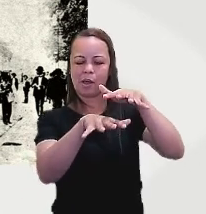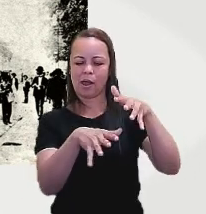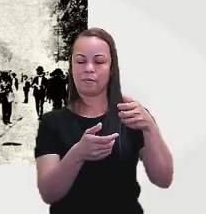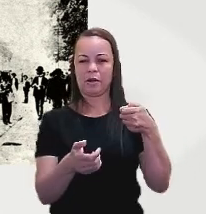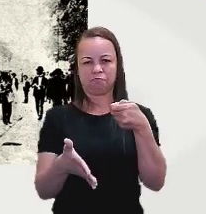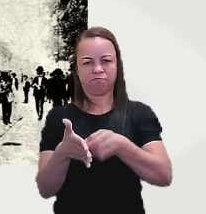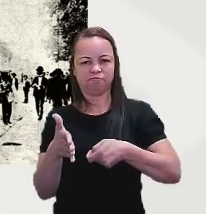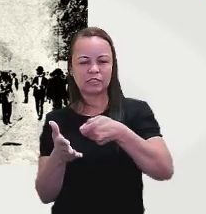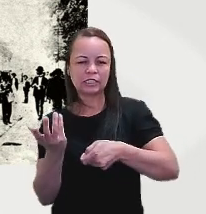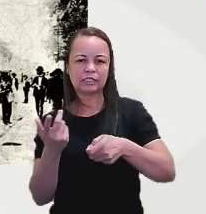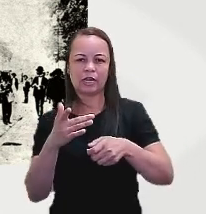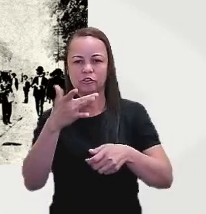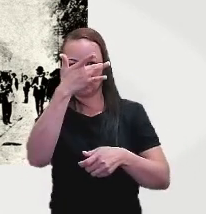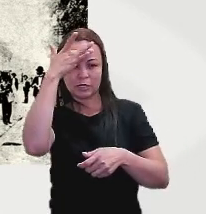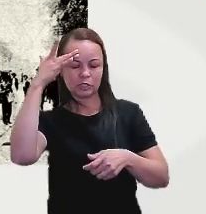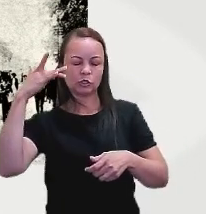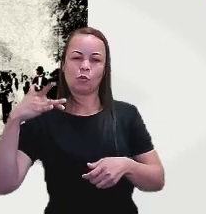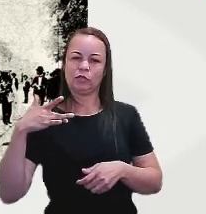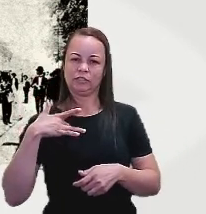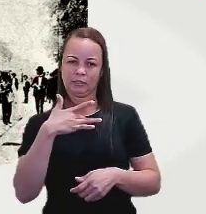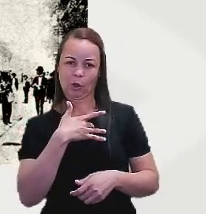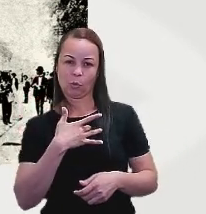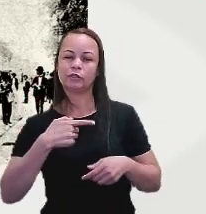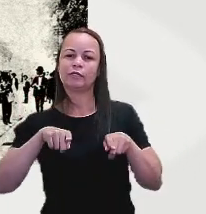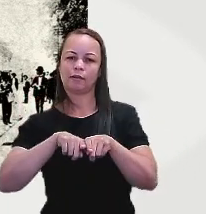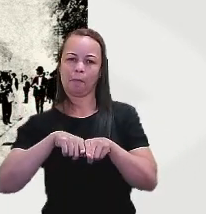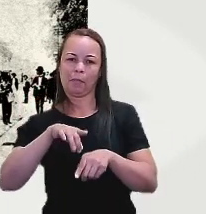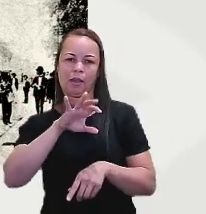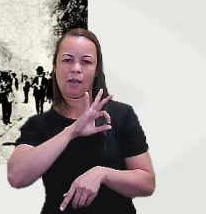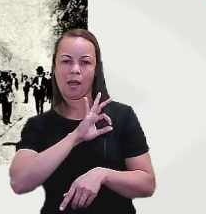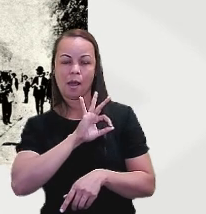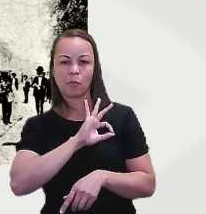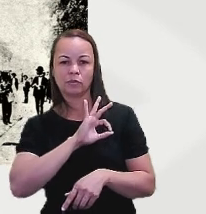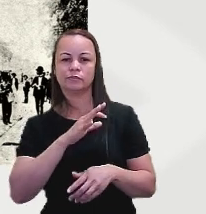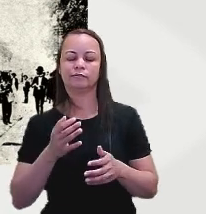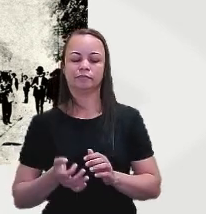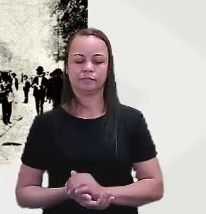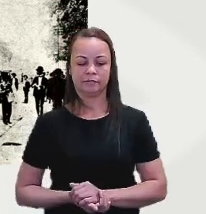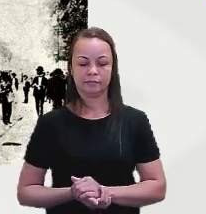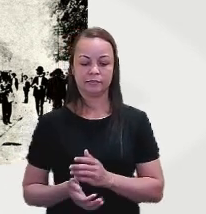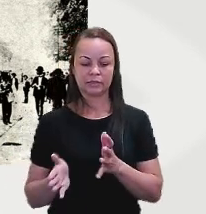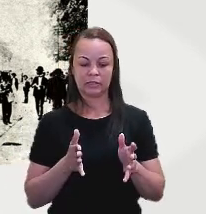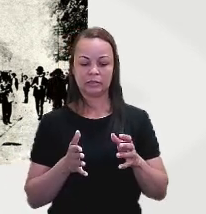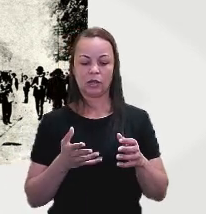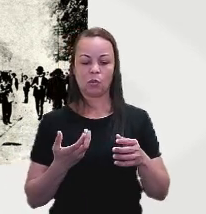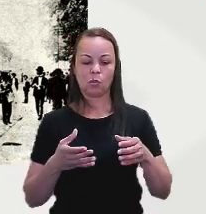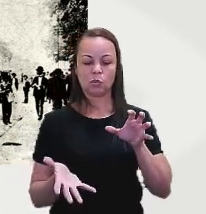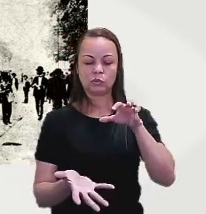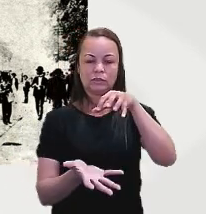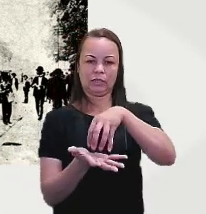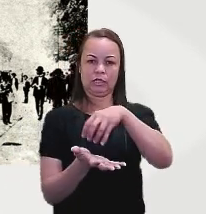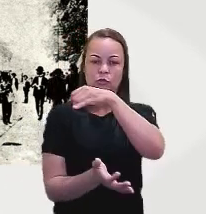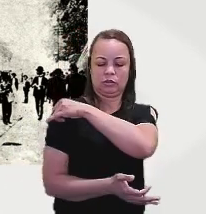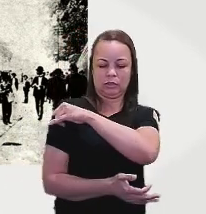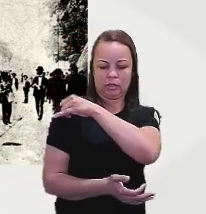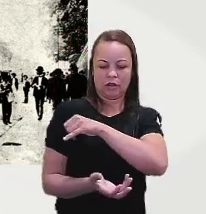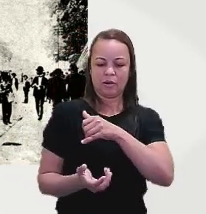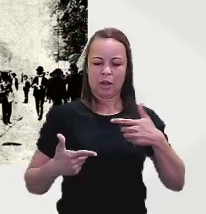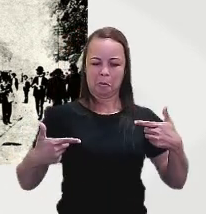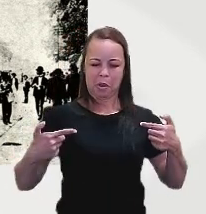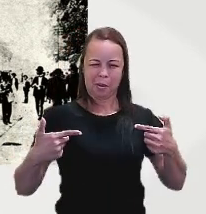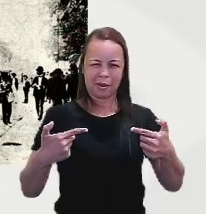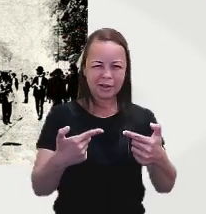e a polícia. O centro do Rio de Janeiro foi transformado numa praça de guerra, com bondes